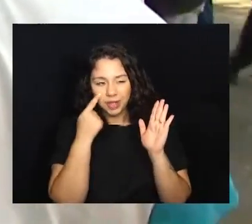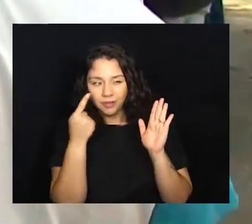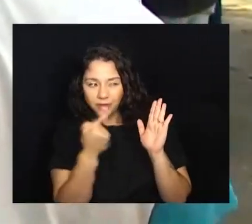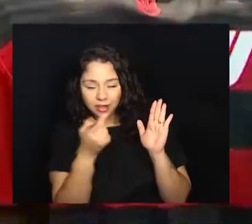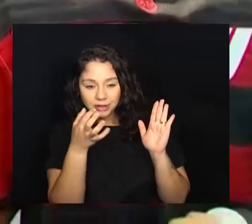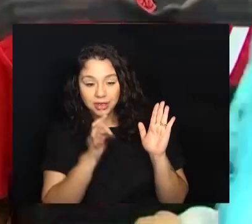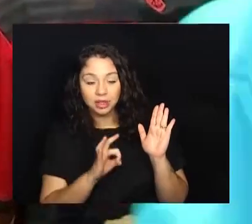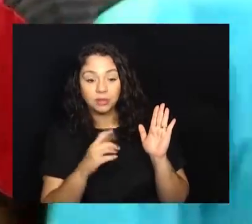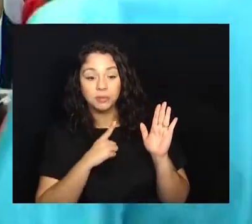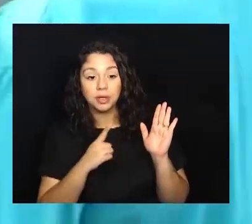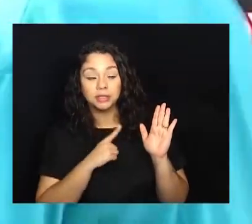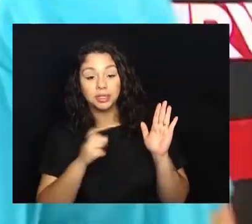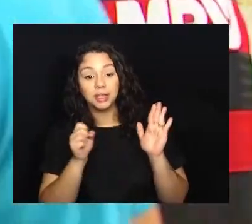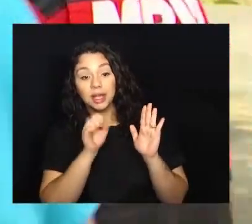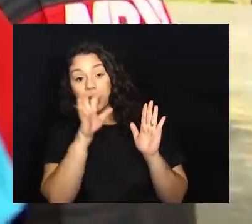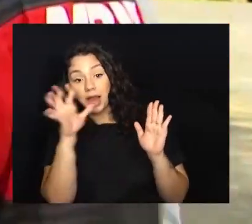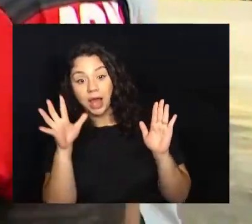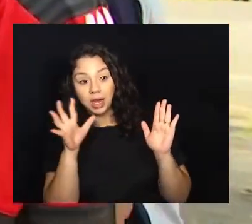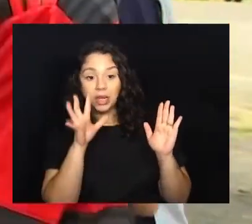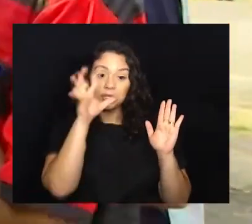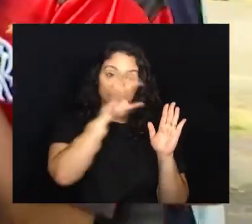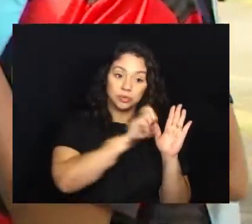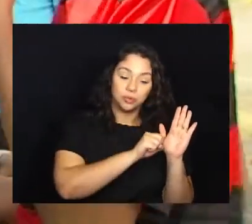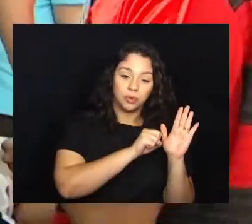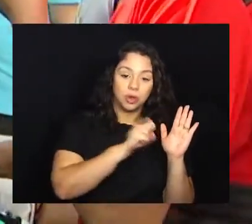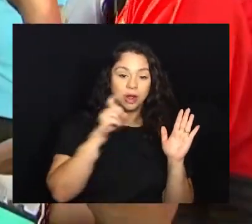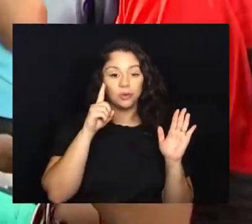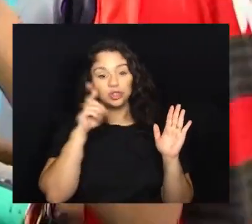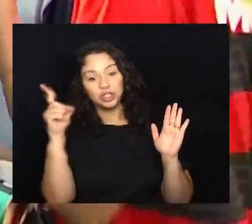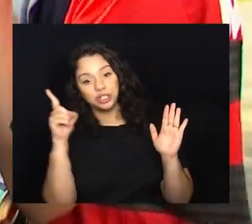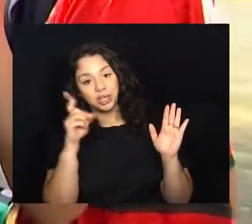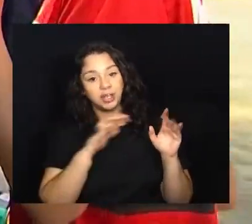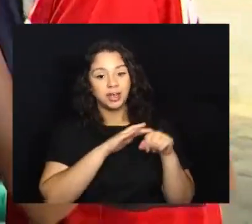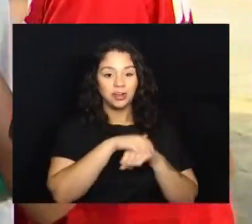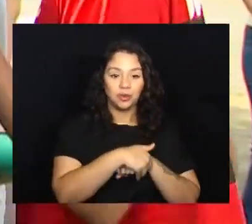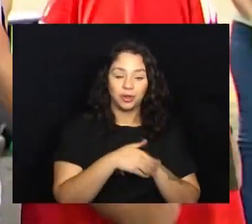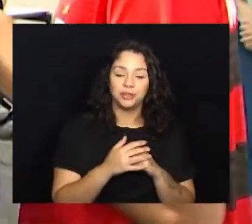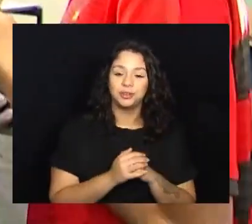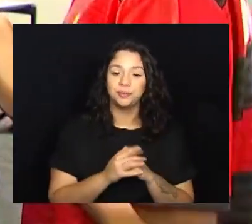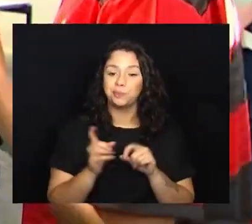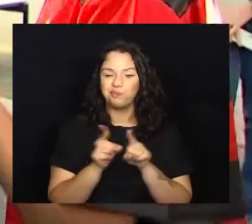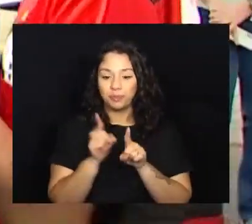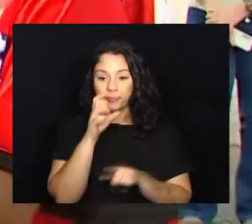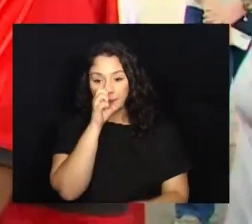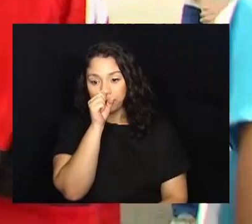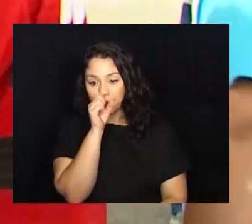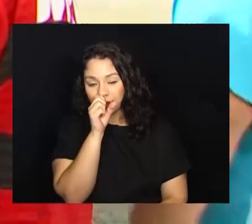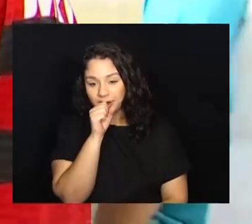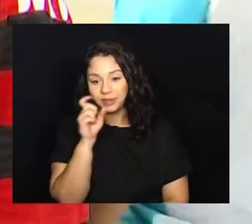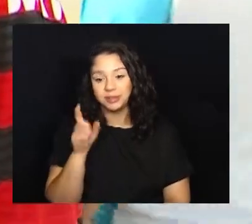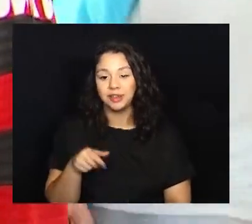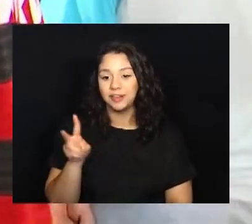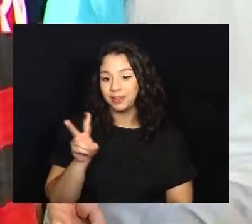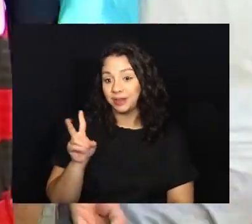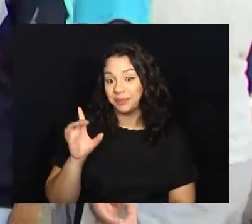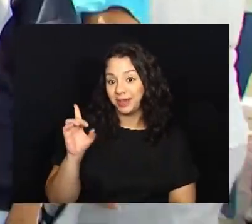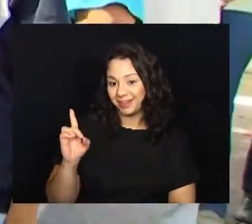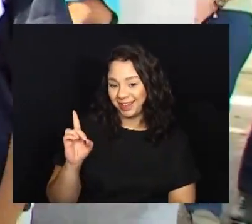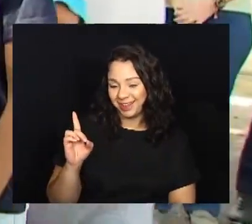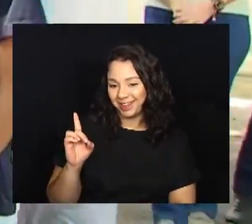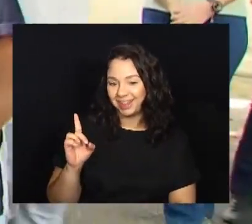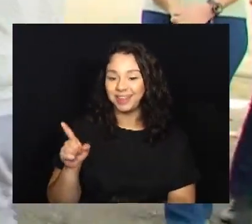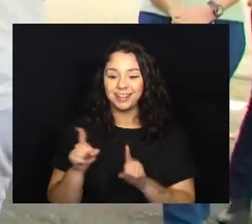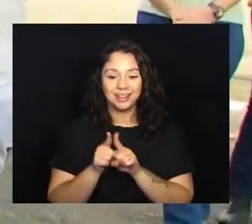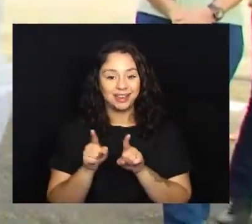clara e outra parte mais escura, representando a noite e o dia. Laranja tá aqui representando a vitamina D, na qual tem teorias,